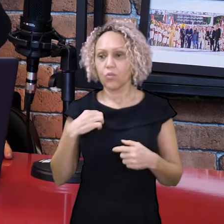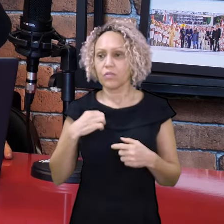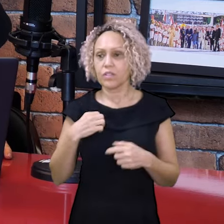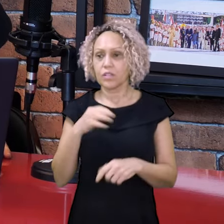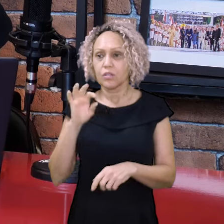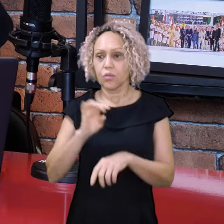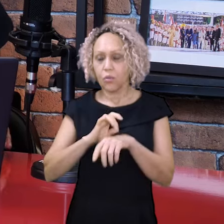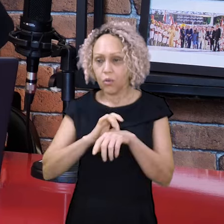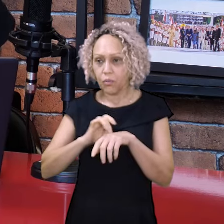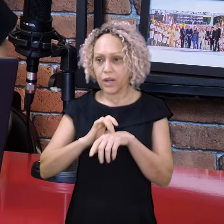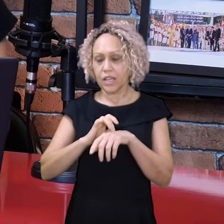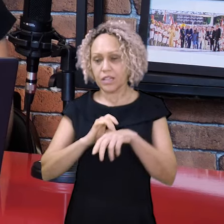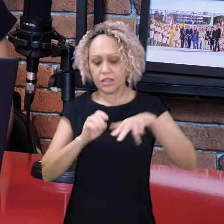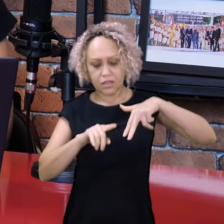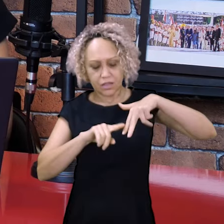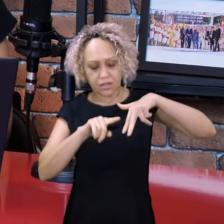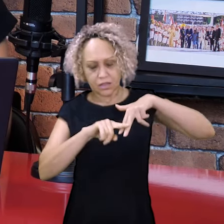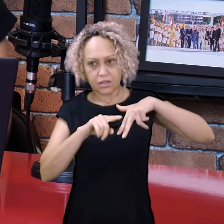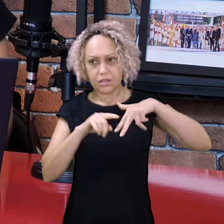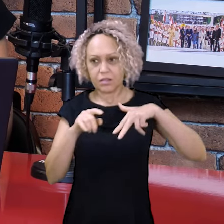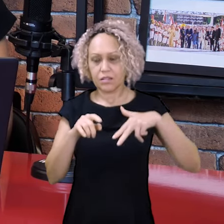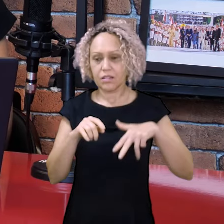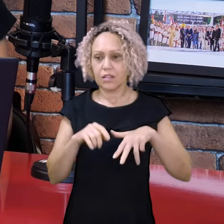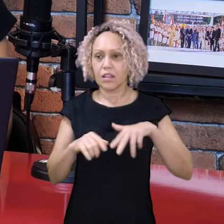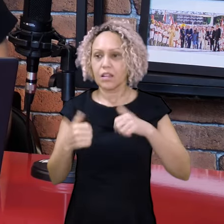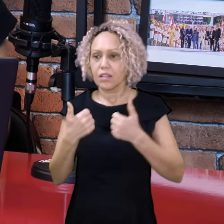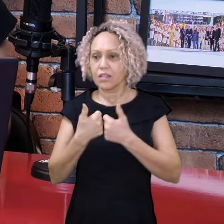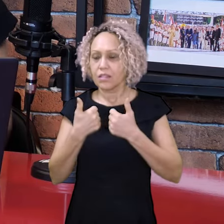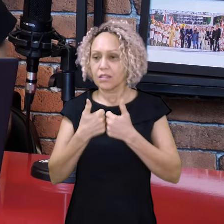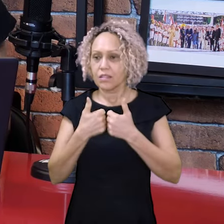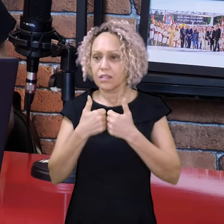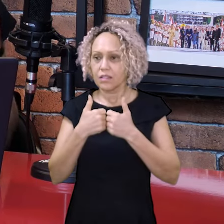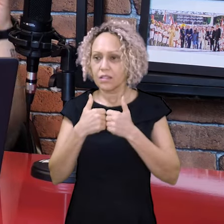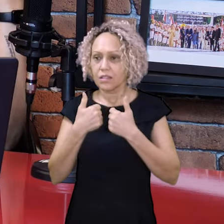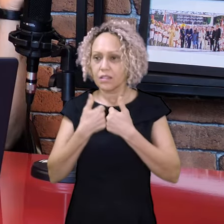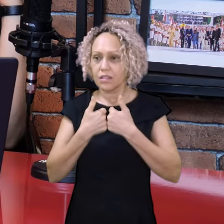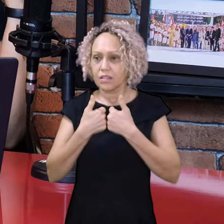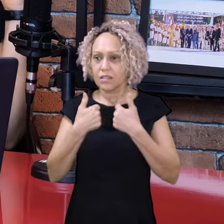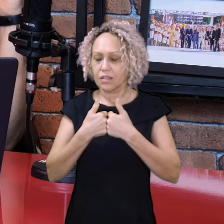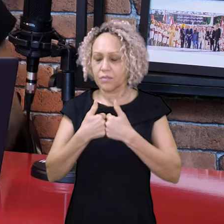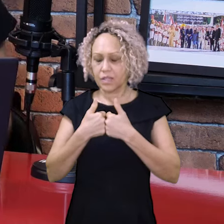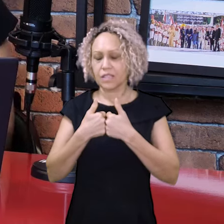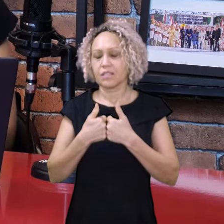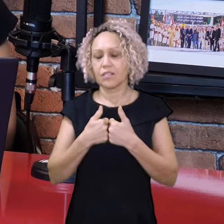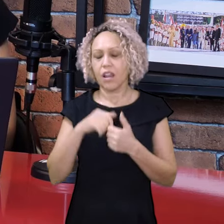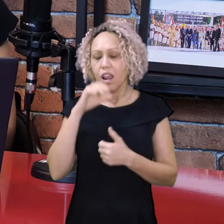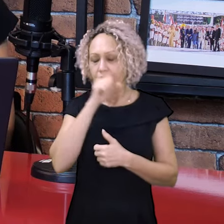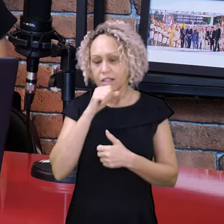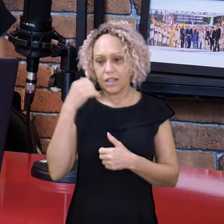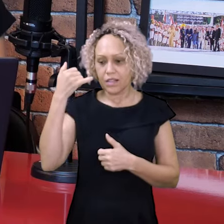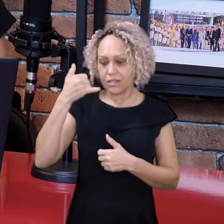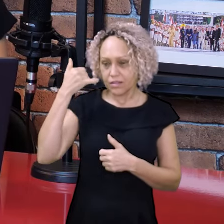vestido preto na altura dos joelhos, tênis laranjado e brincos de argola. E o meu relógio está aqui, ó, sempre do lado